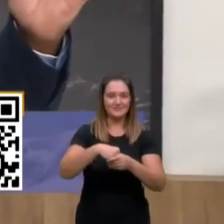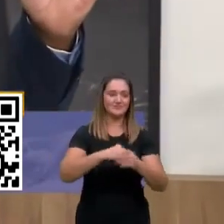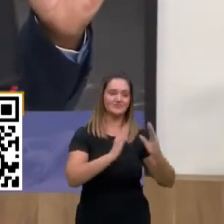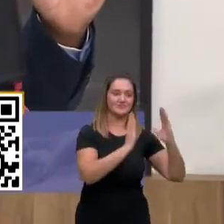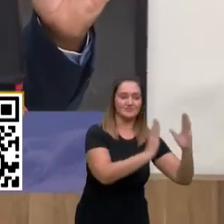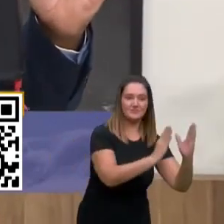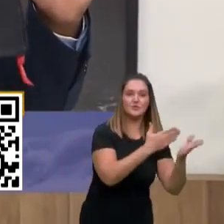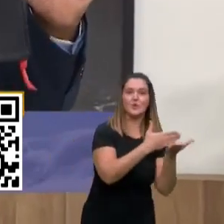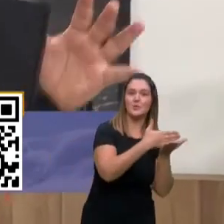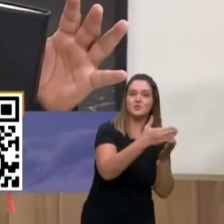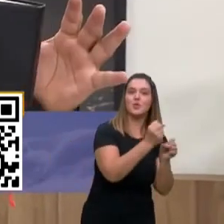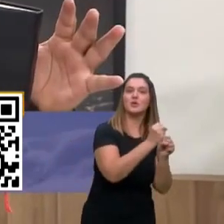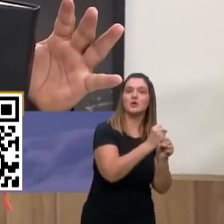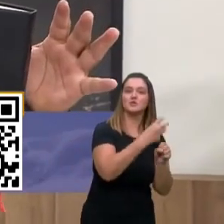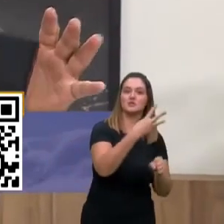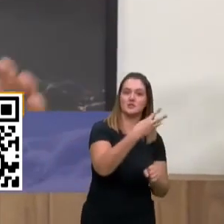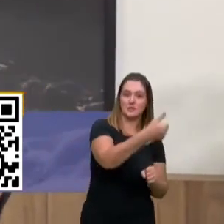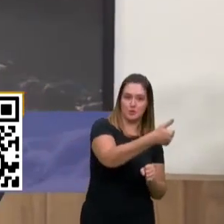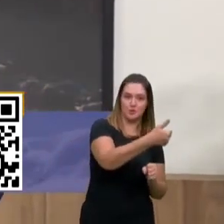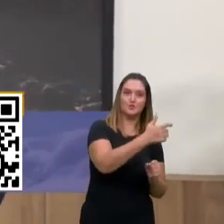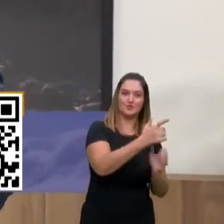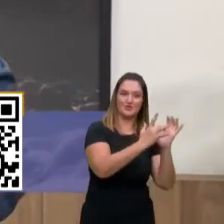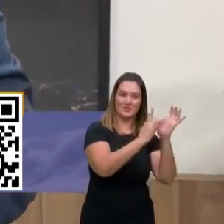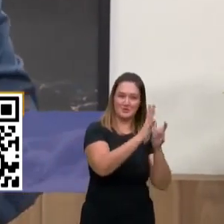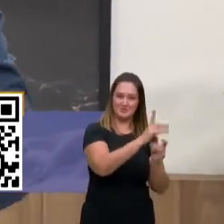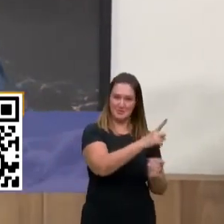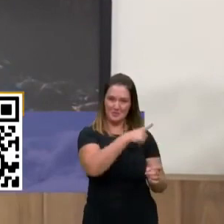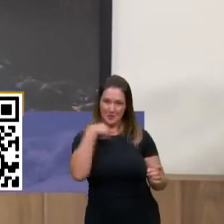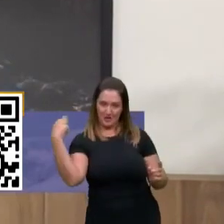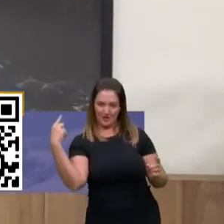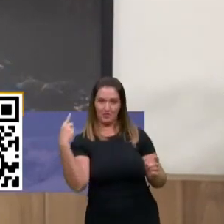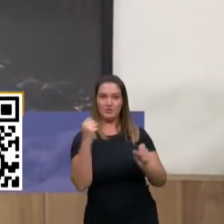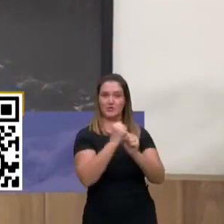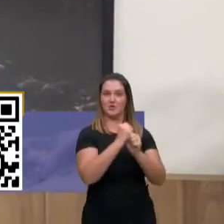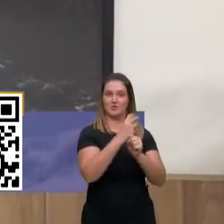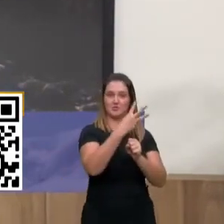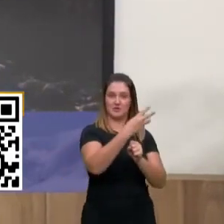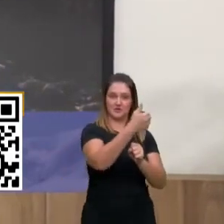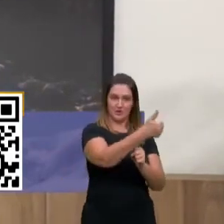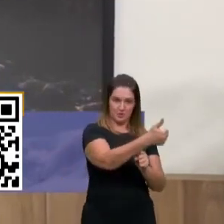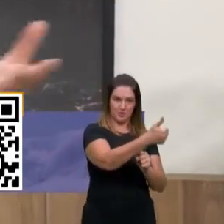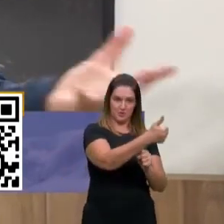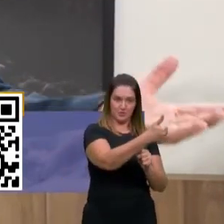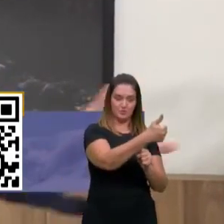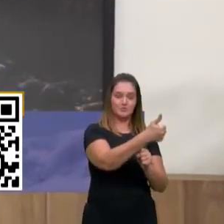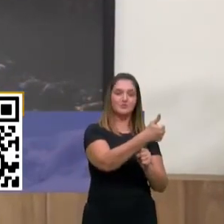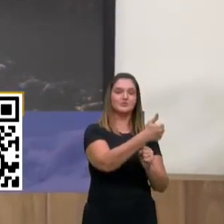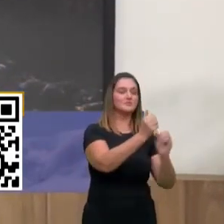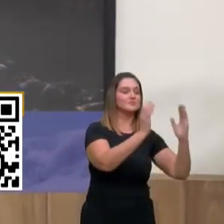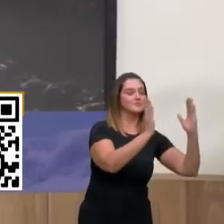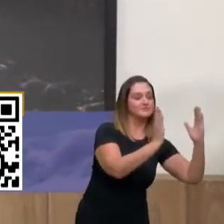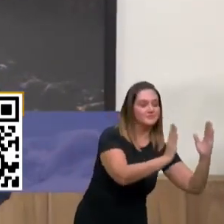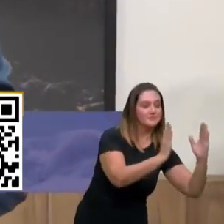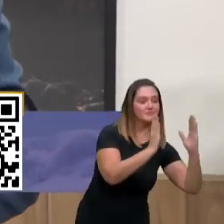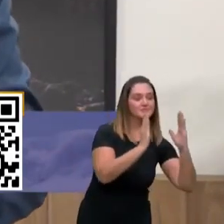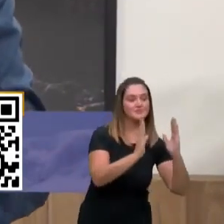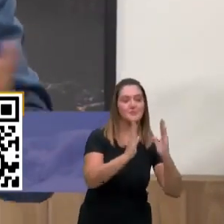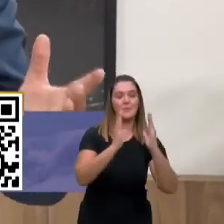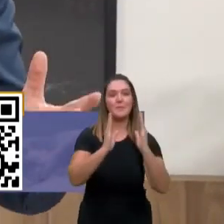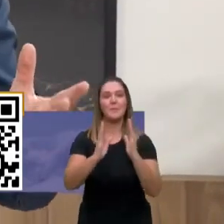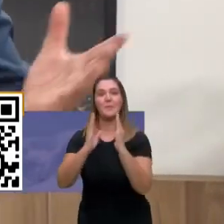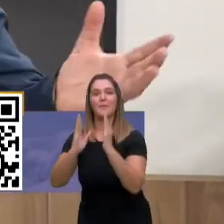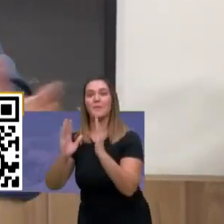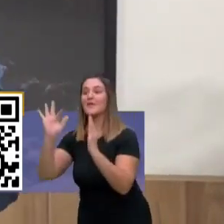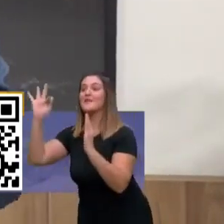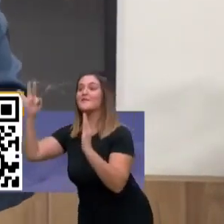que começou no ano 31 com a morte de Jesus e terminou, ou terminaria, ou terminará na volta de Jesus.